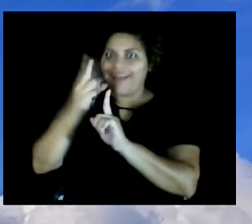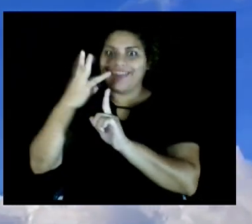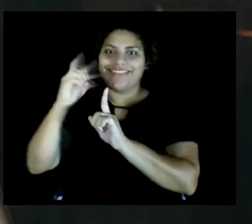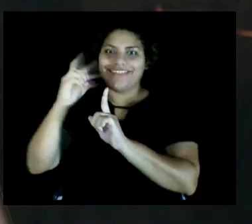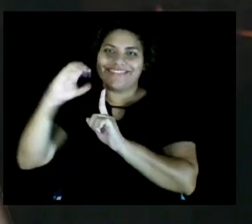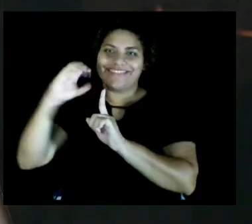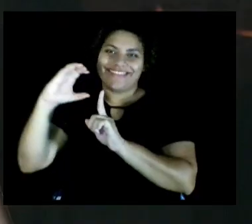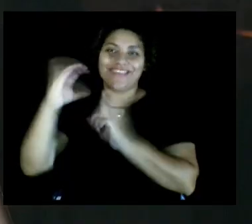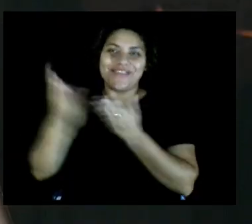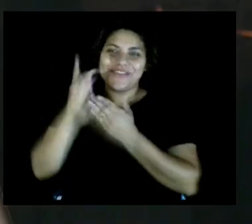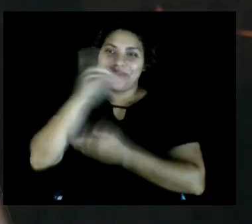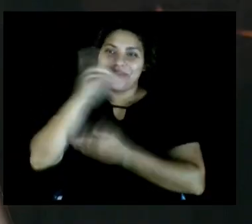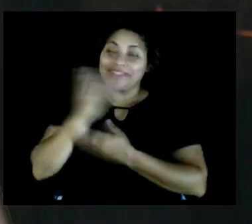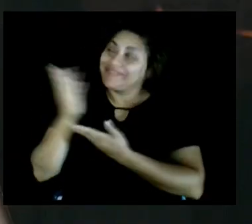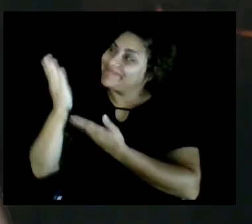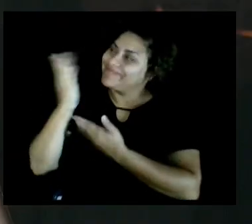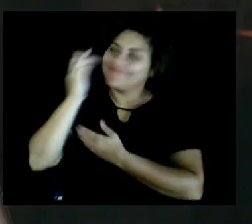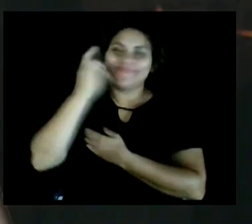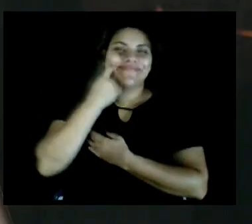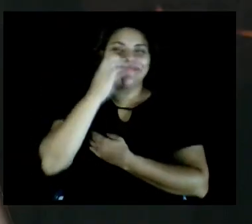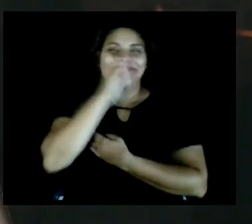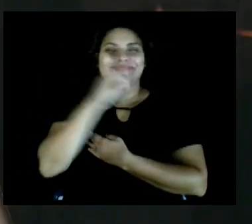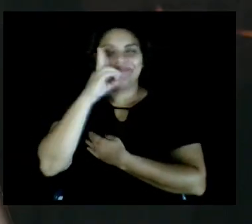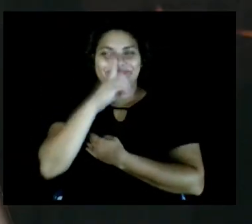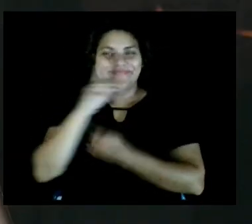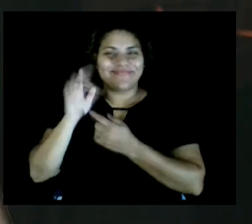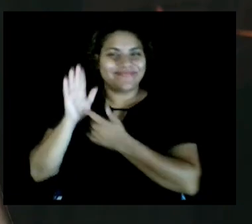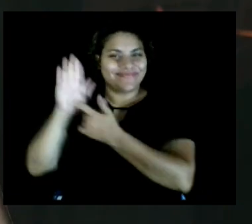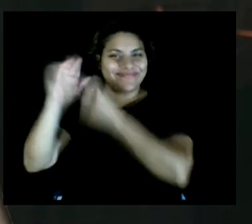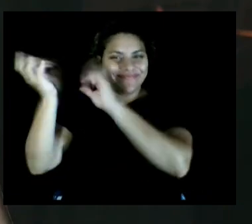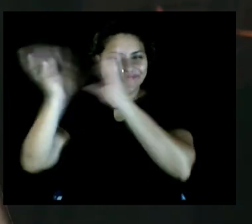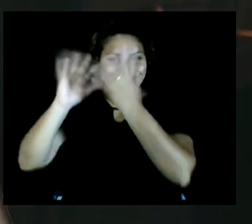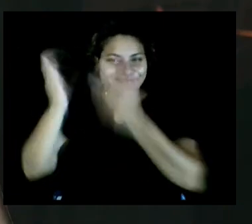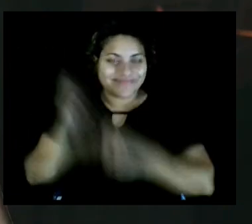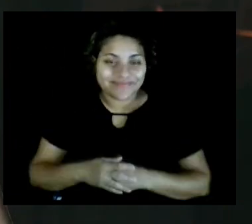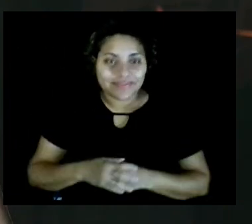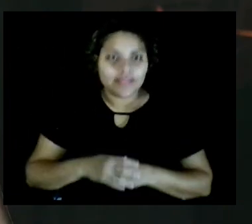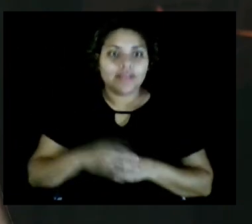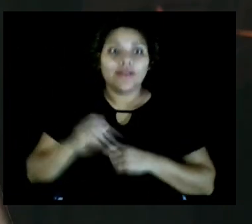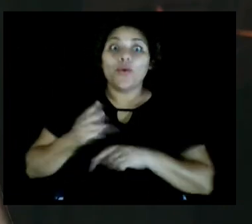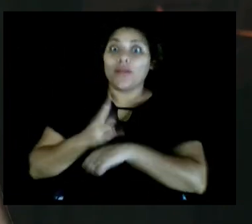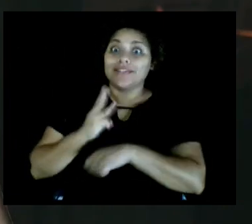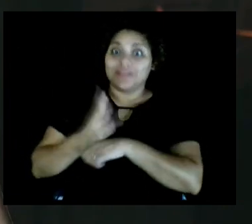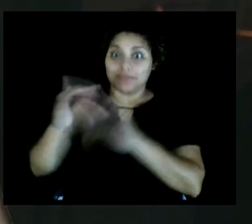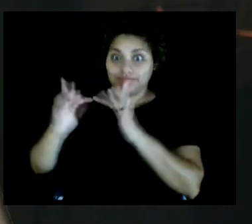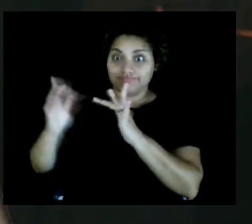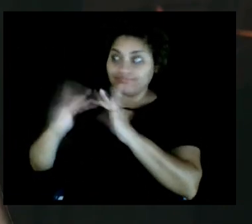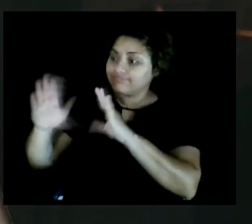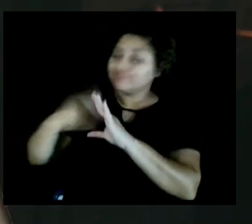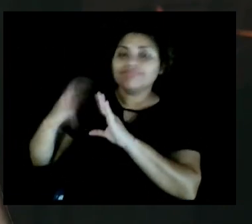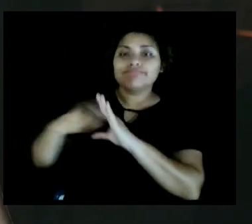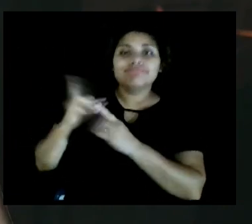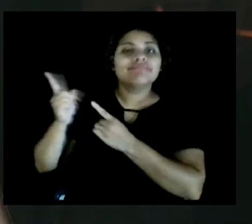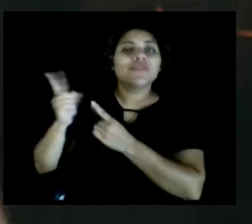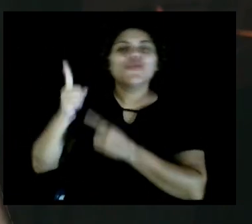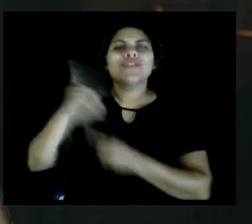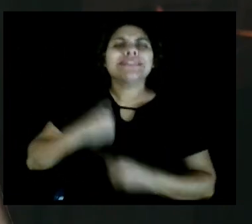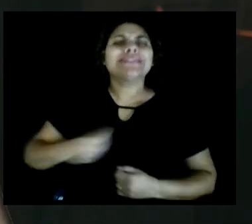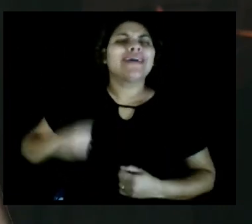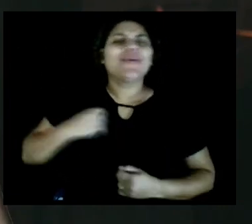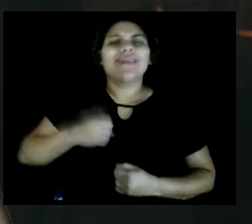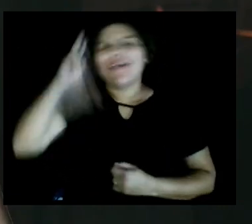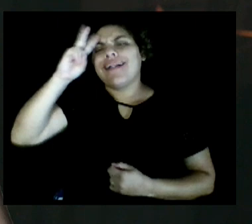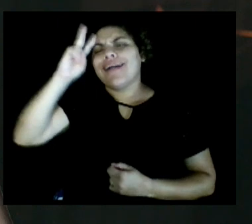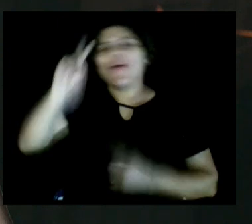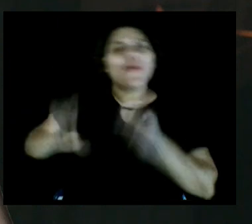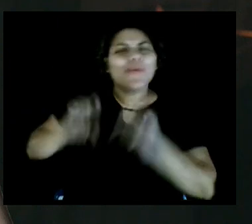de semana. WhatsApp na tela, vamos lá, manda pra gente. Você é nostálgico? Tem saudade do quê, hein? 80, 90,